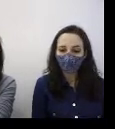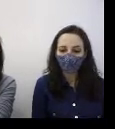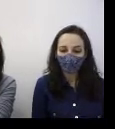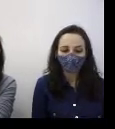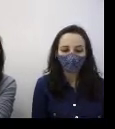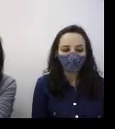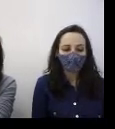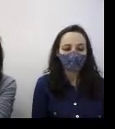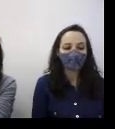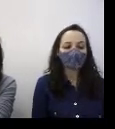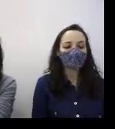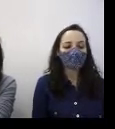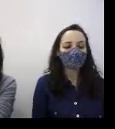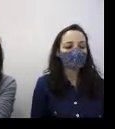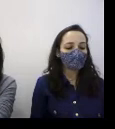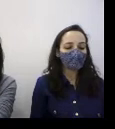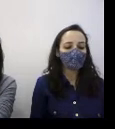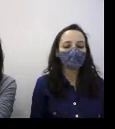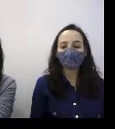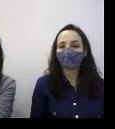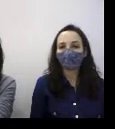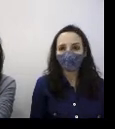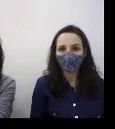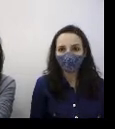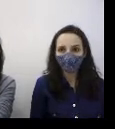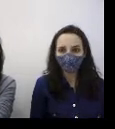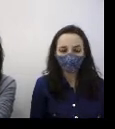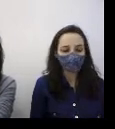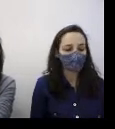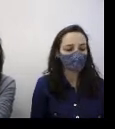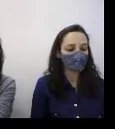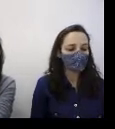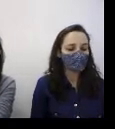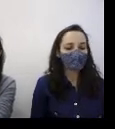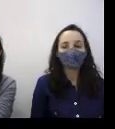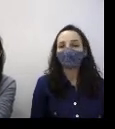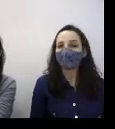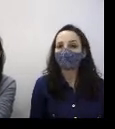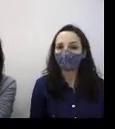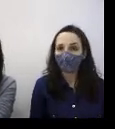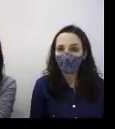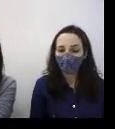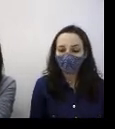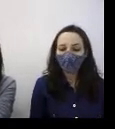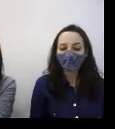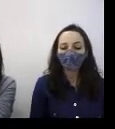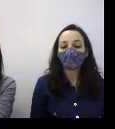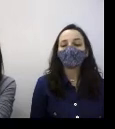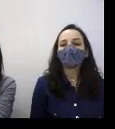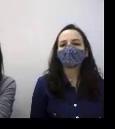será alcançado. Então, é uma sensação de que o mundo está vazio. Perdi tudo, não mereço